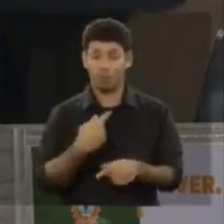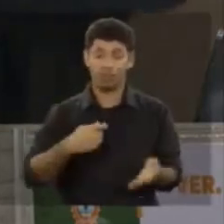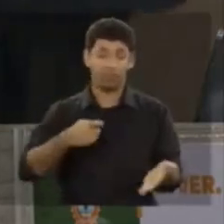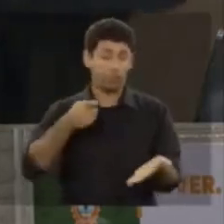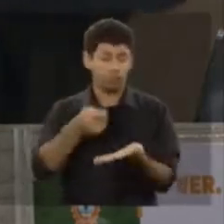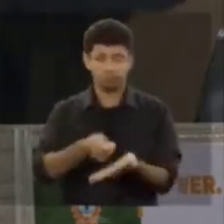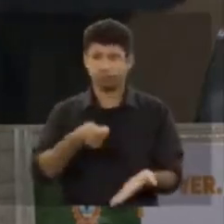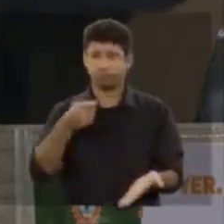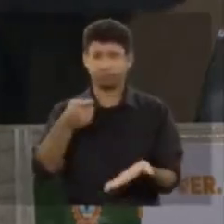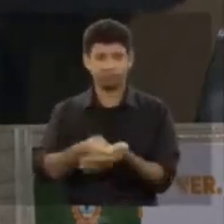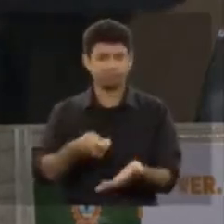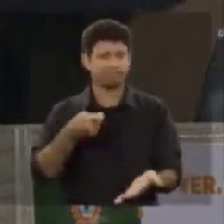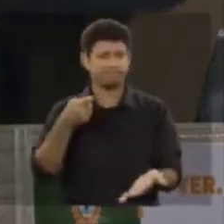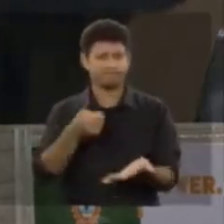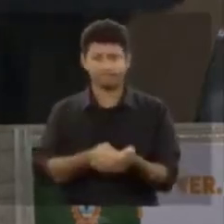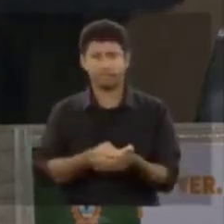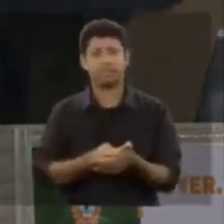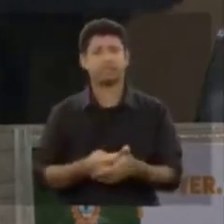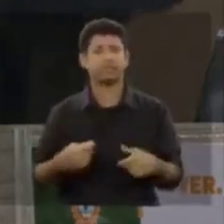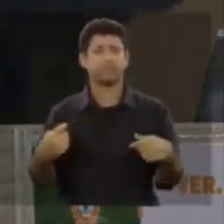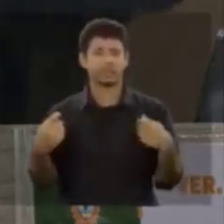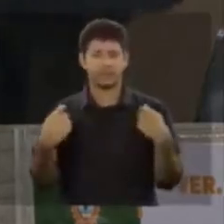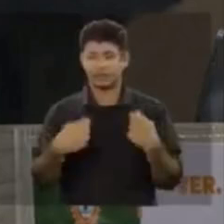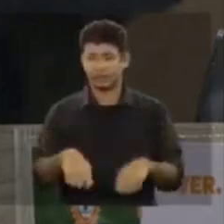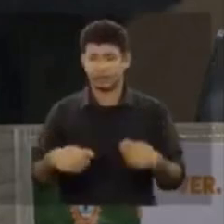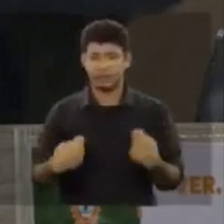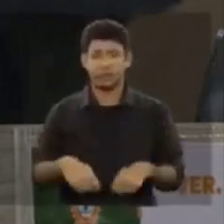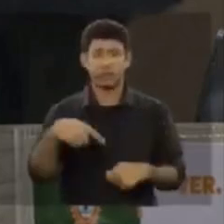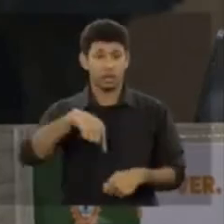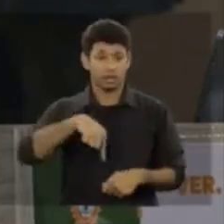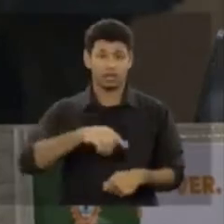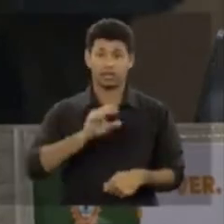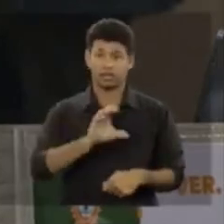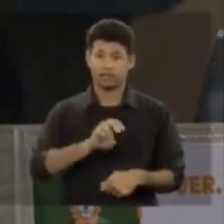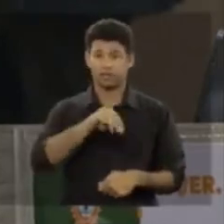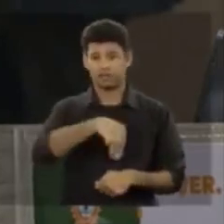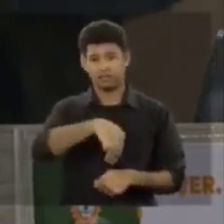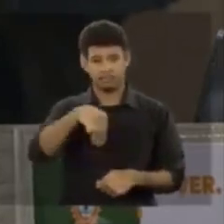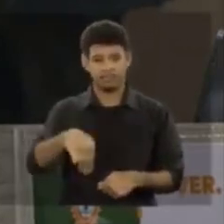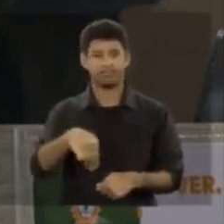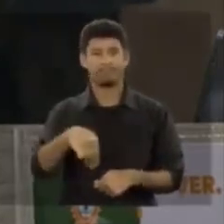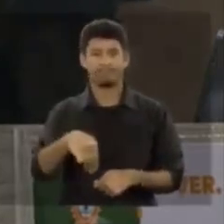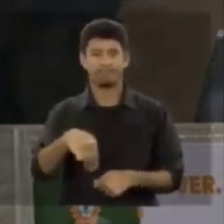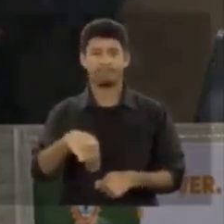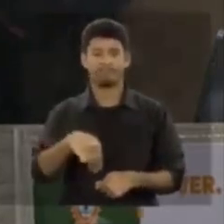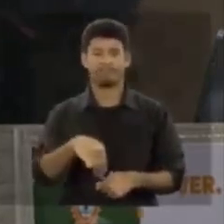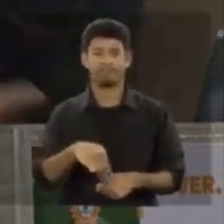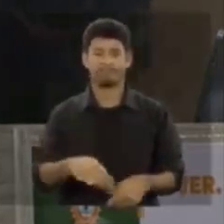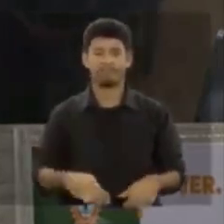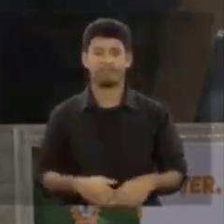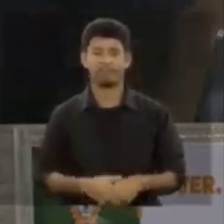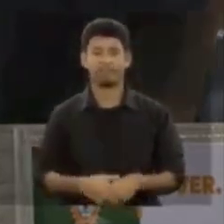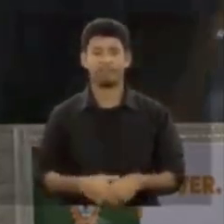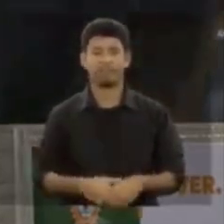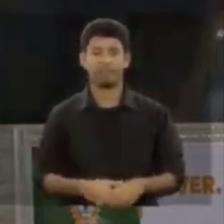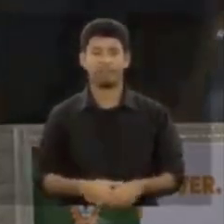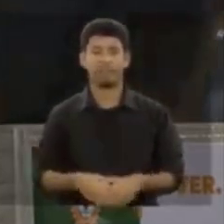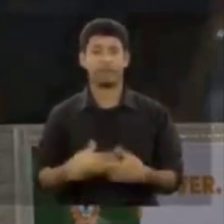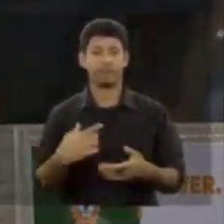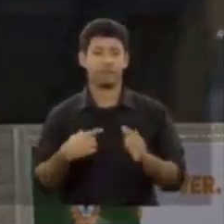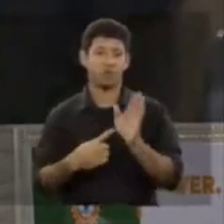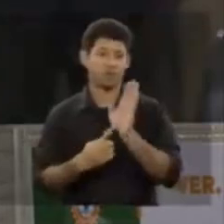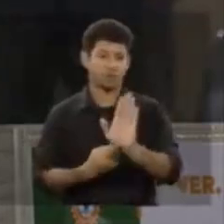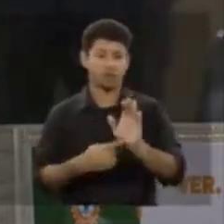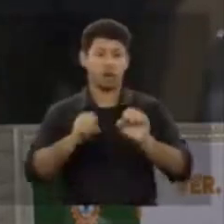obrigação a obrigação e o dever aqui aqui nesta casa de mostrar o que